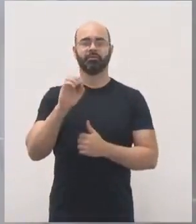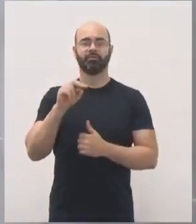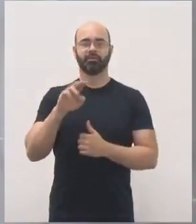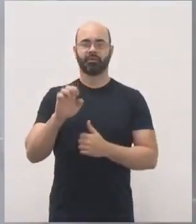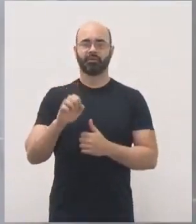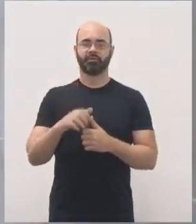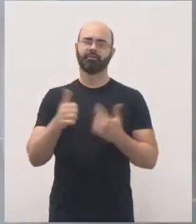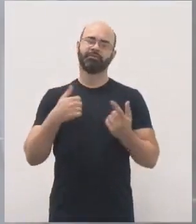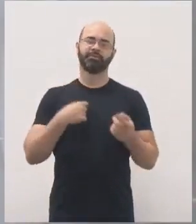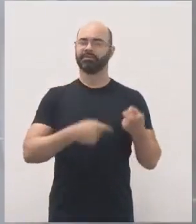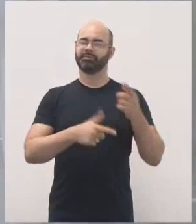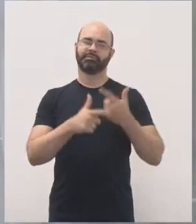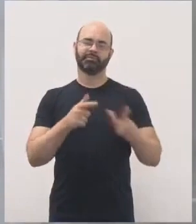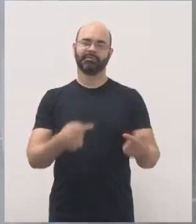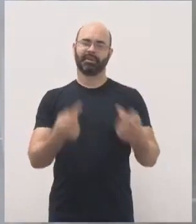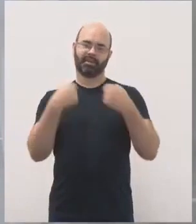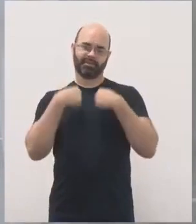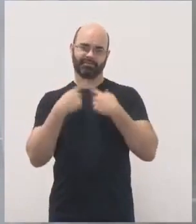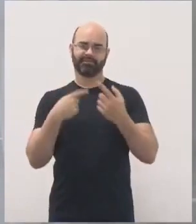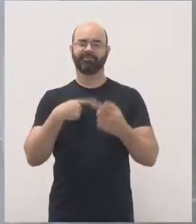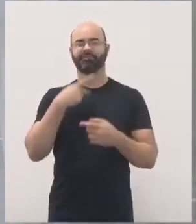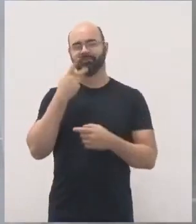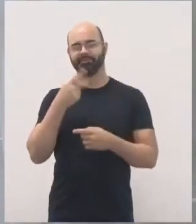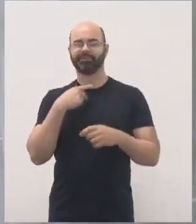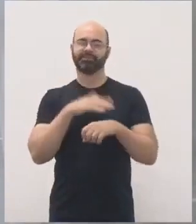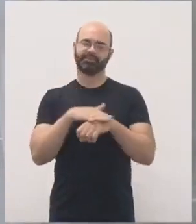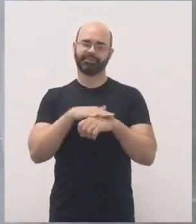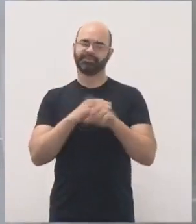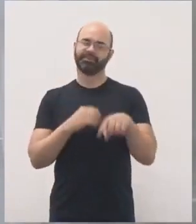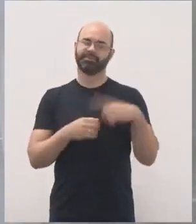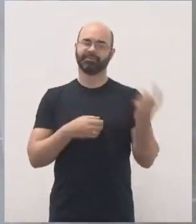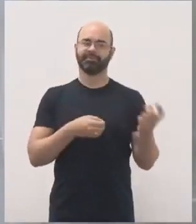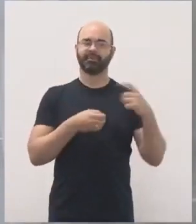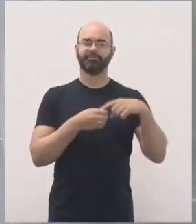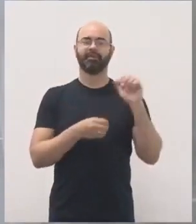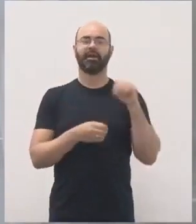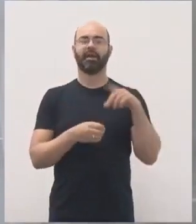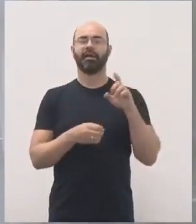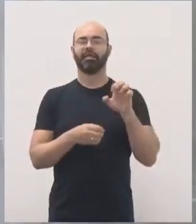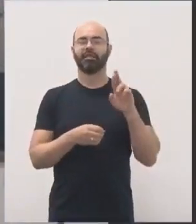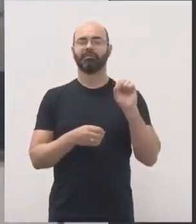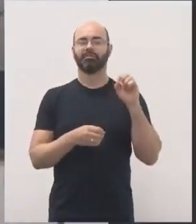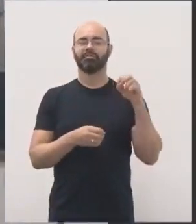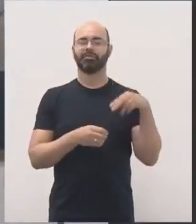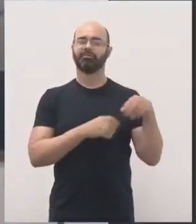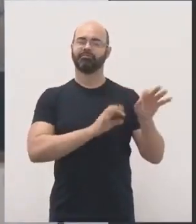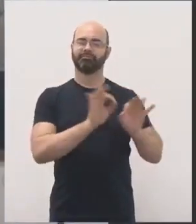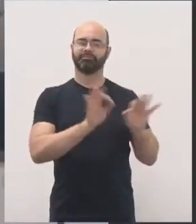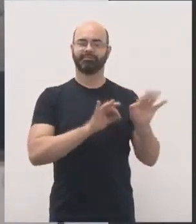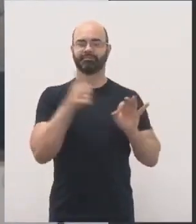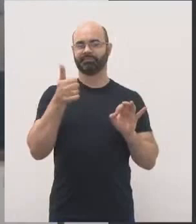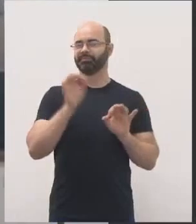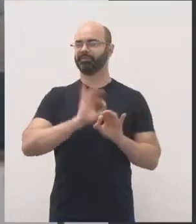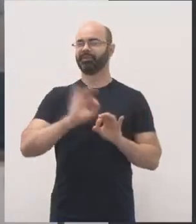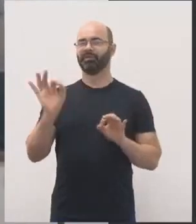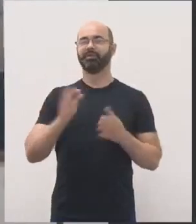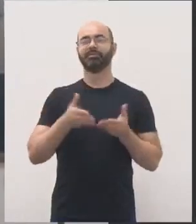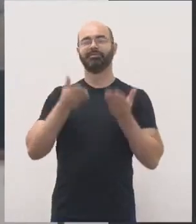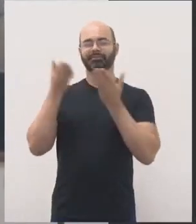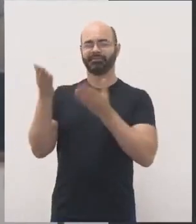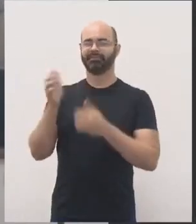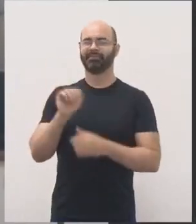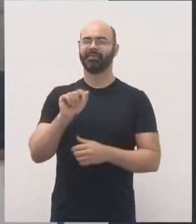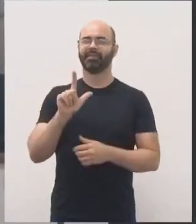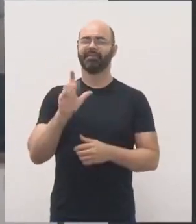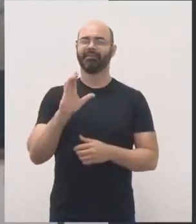Pode ser, passa para mim, Ilana. E aí a gente vai conversando enquanto o Anderson se reconecta. Ah, tá ótimo. Então pode